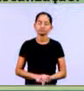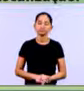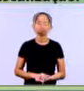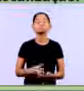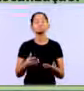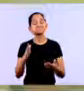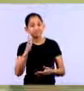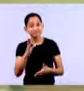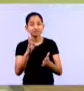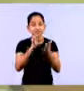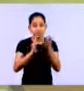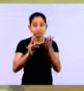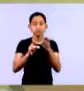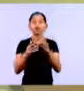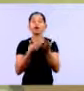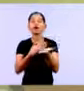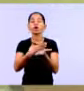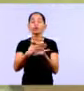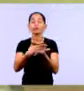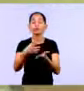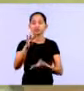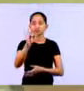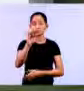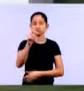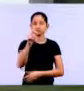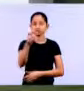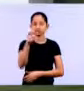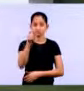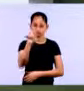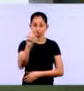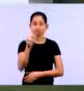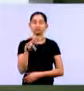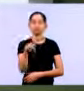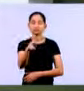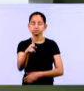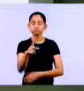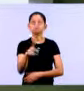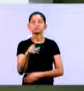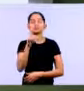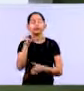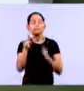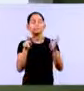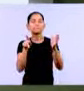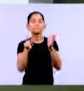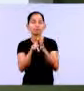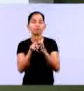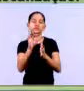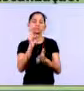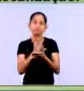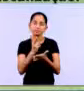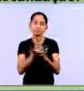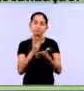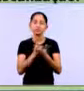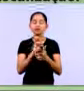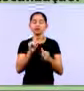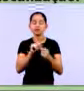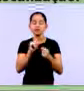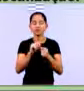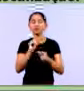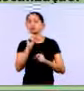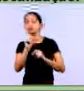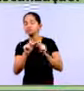isso. Já aí nós temos as taxas, né? Então pode acompanhar aí, que é o tributo, que tem como fato gerador o